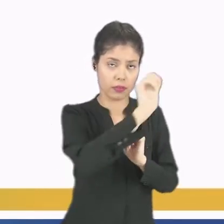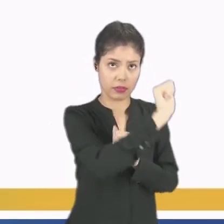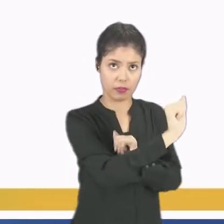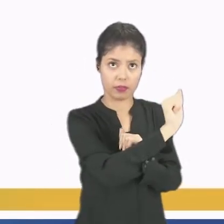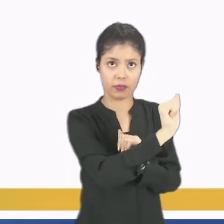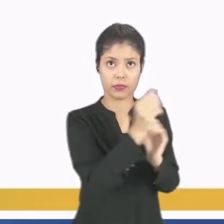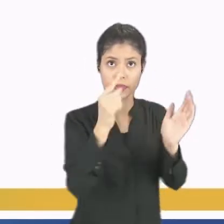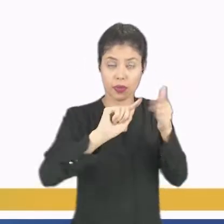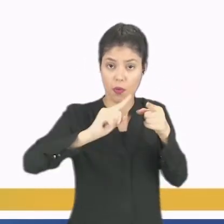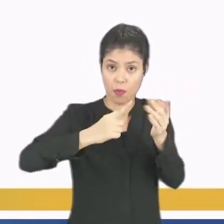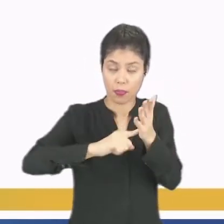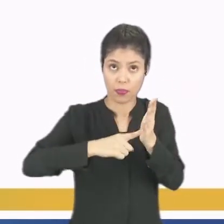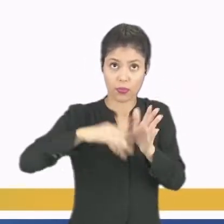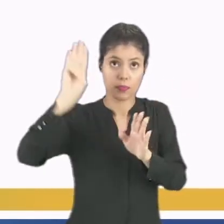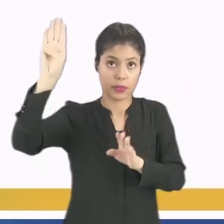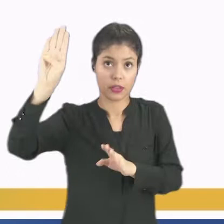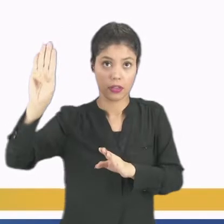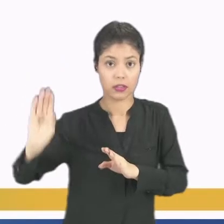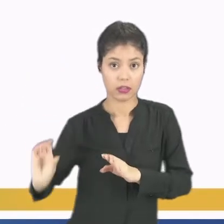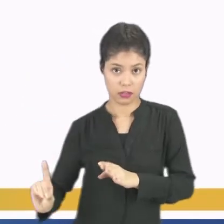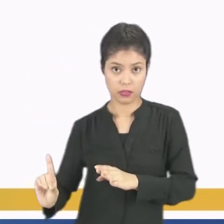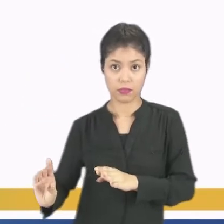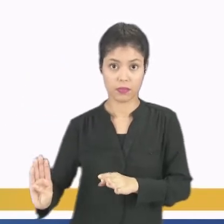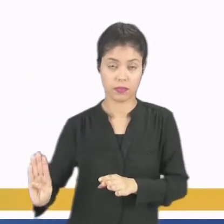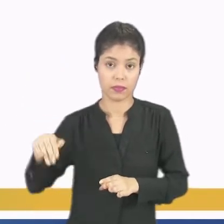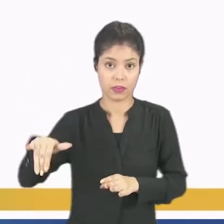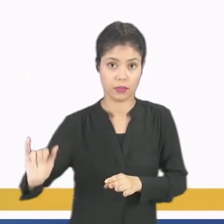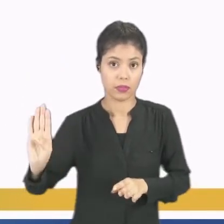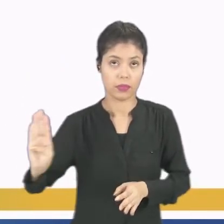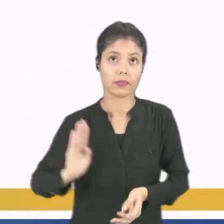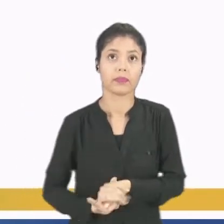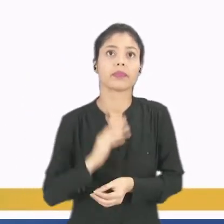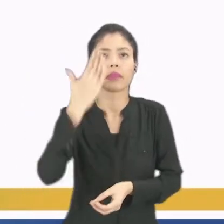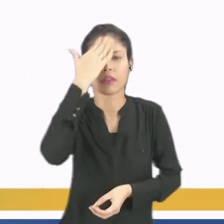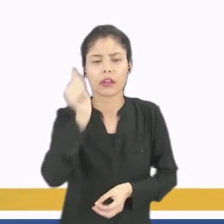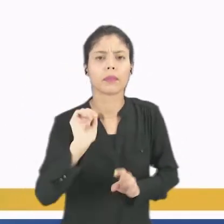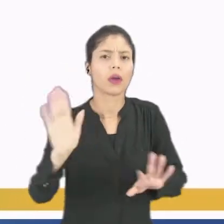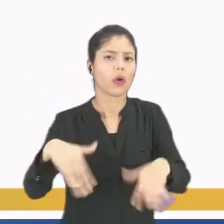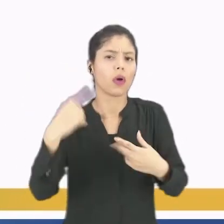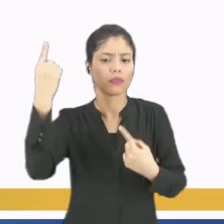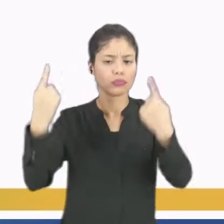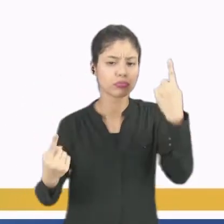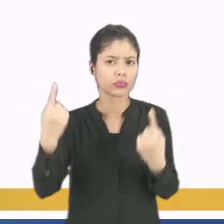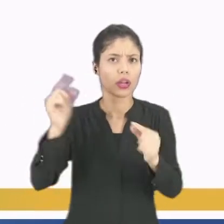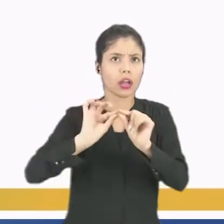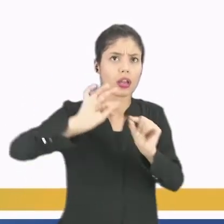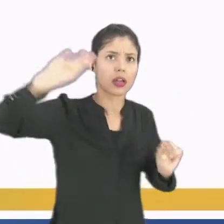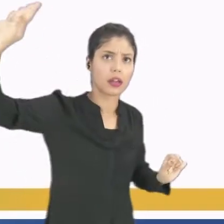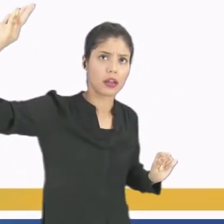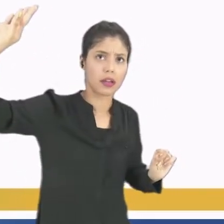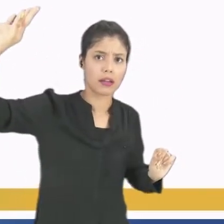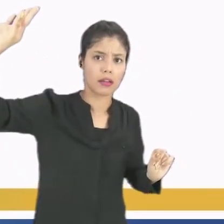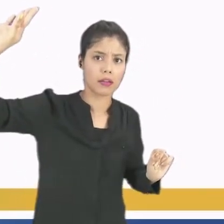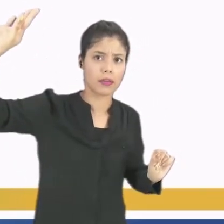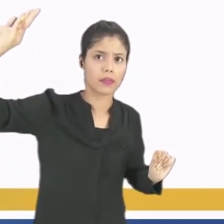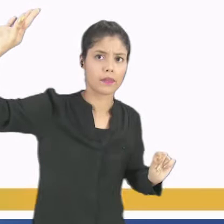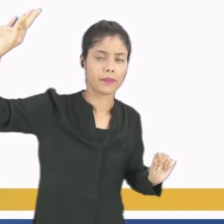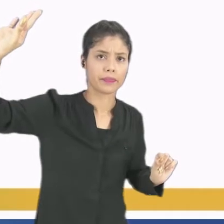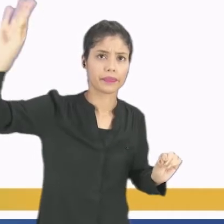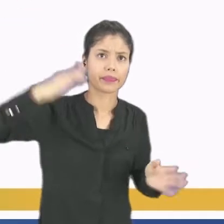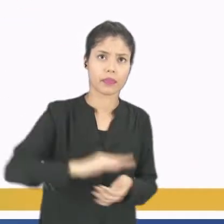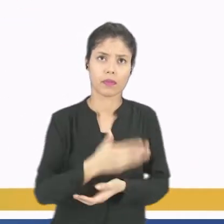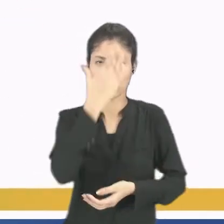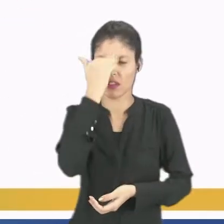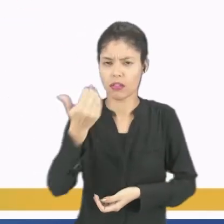e eu tenho um ponto B com coordenadas xb e yb. Eu quero saber exatamente a distância que vai daqui até aqui.